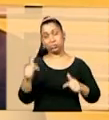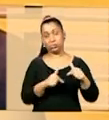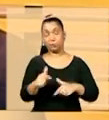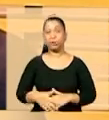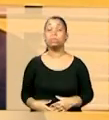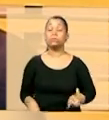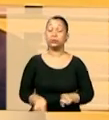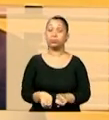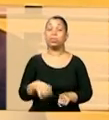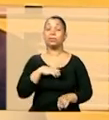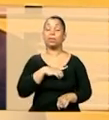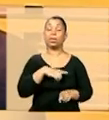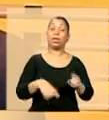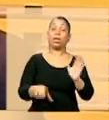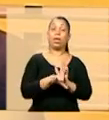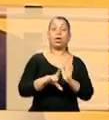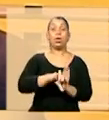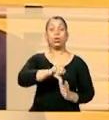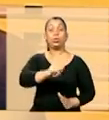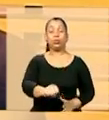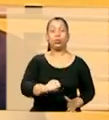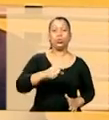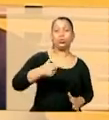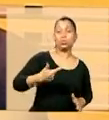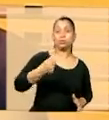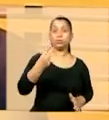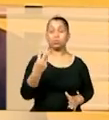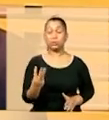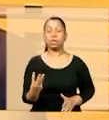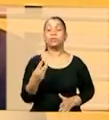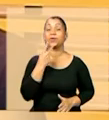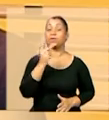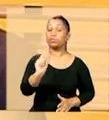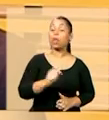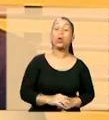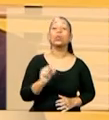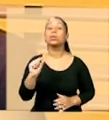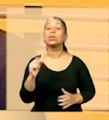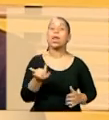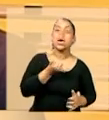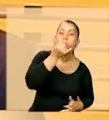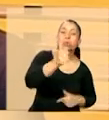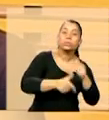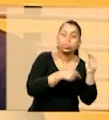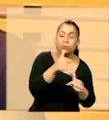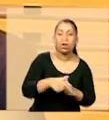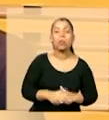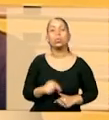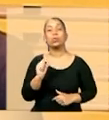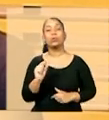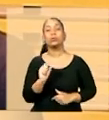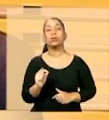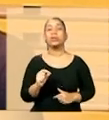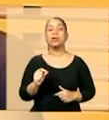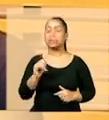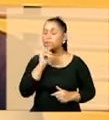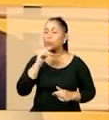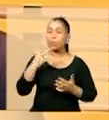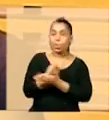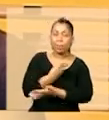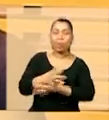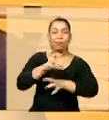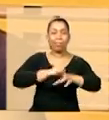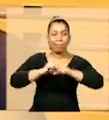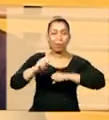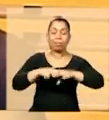acidente de trabalho, o que são as sequelas laborais. E, por fim, em caso de responsabilidade civil, nós temos a aplicação do próprio Código Civil,